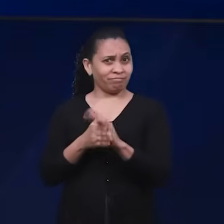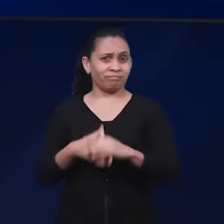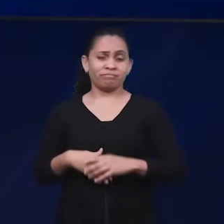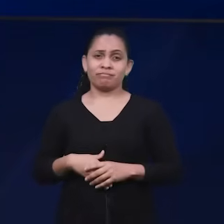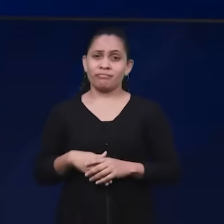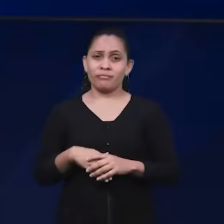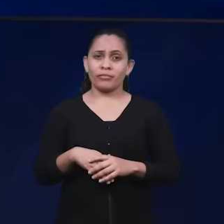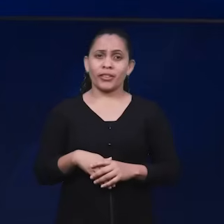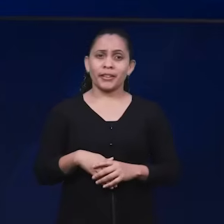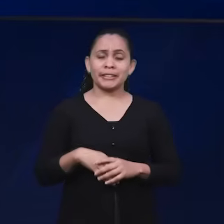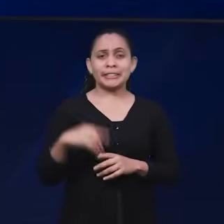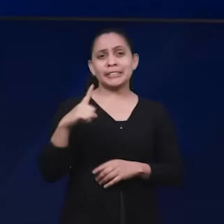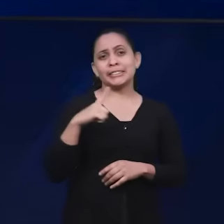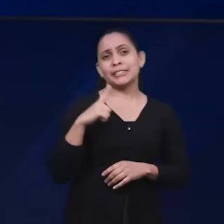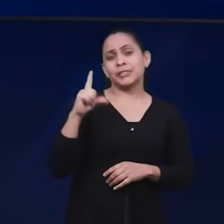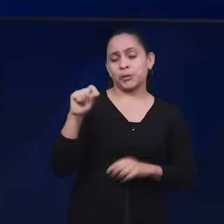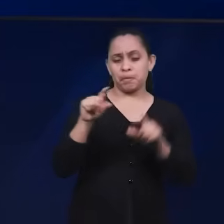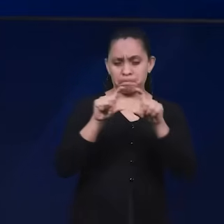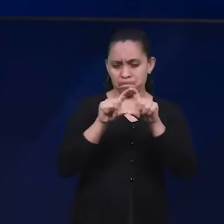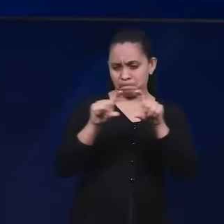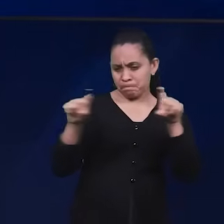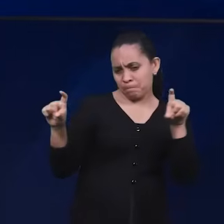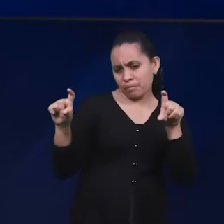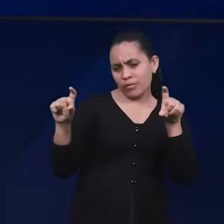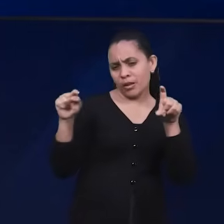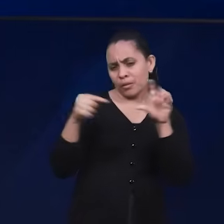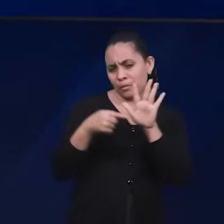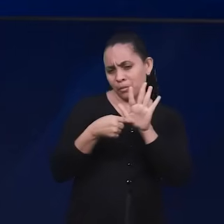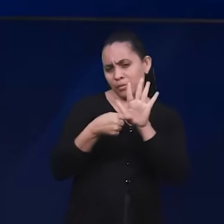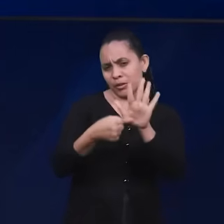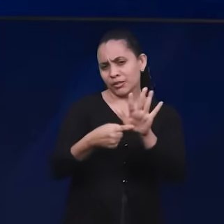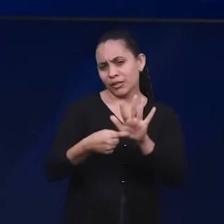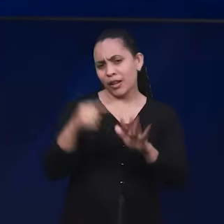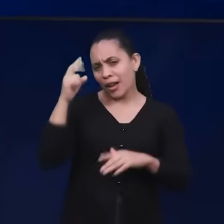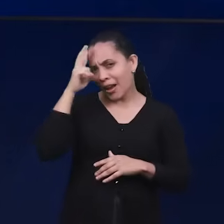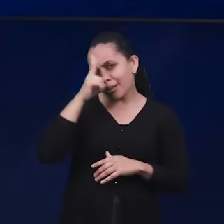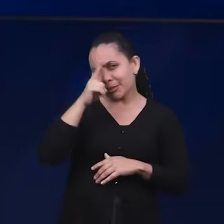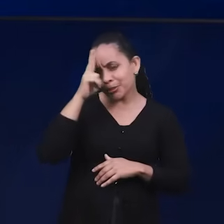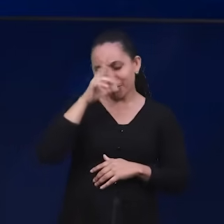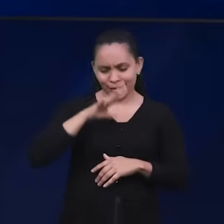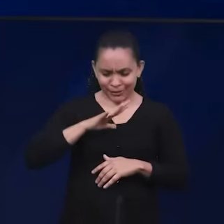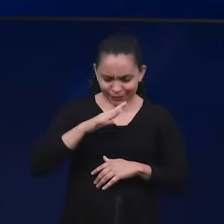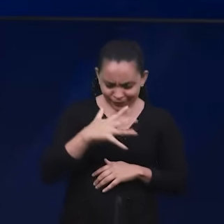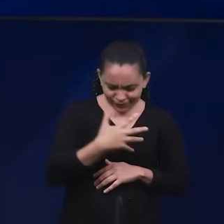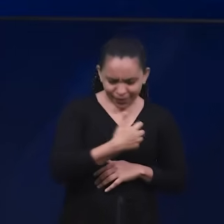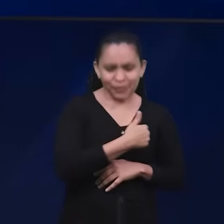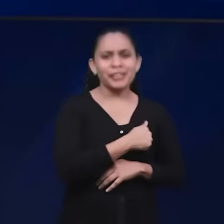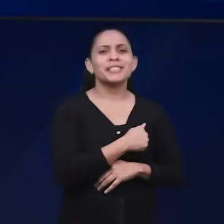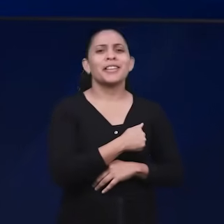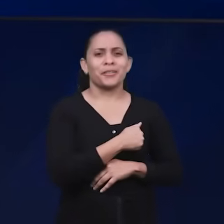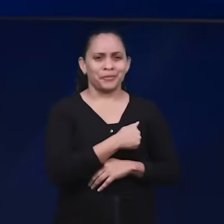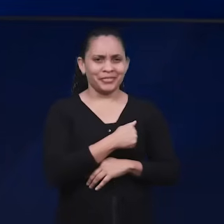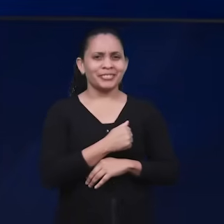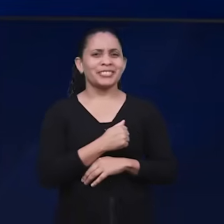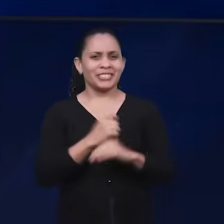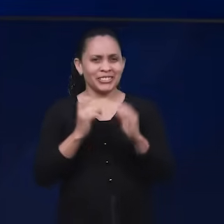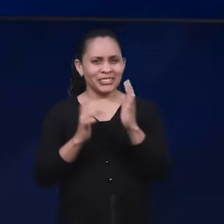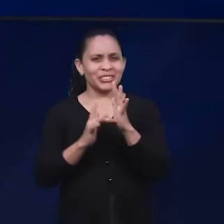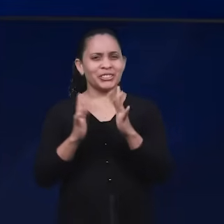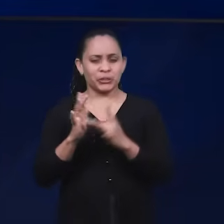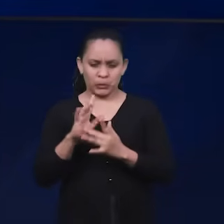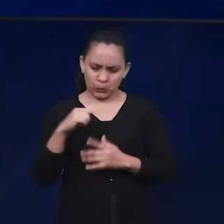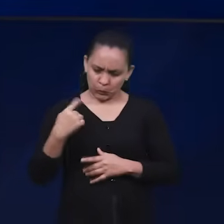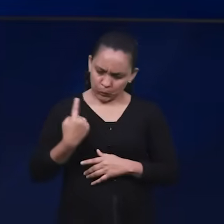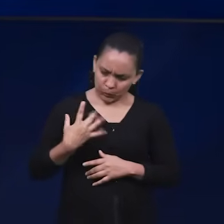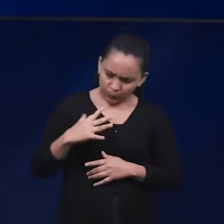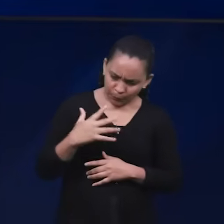Essa expressão contém nela a história de redenção do homem em Jesus. Porque para